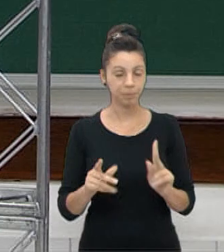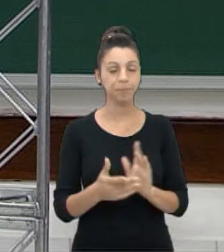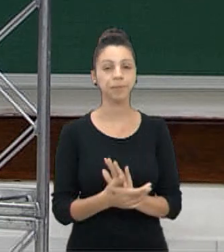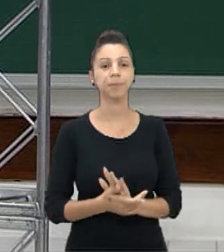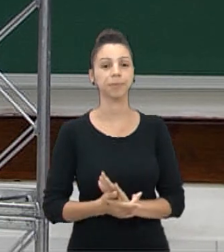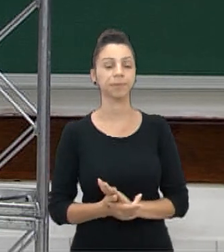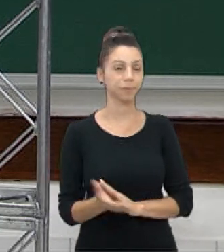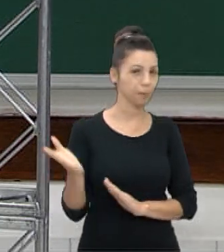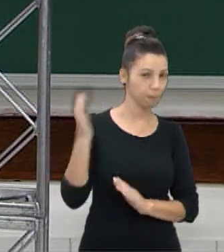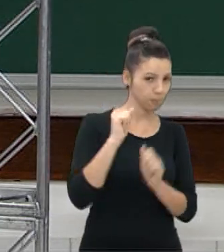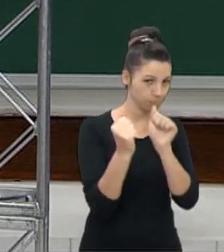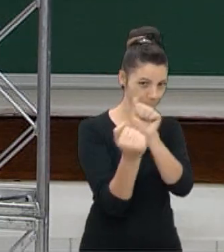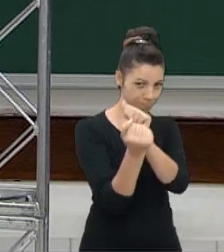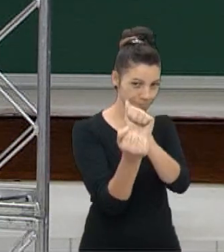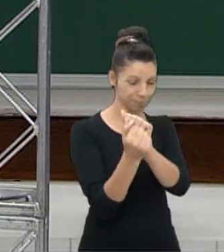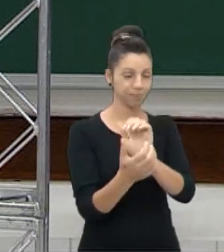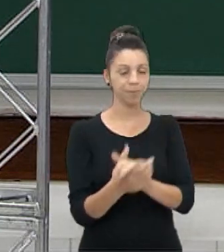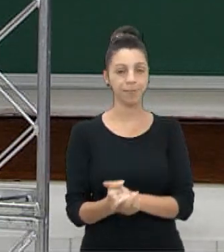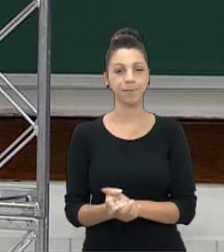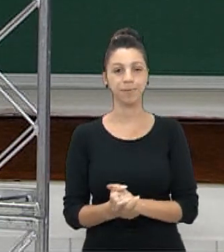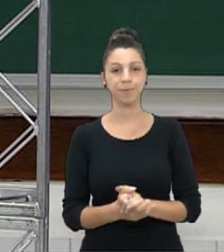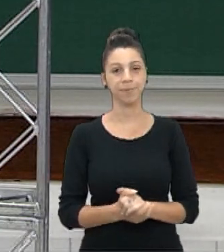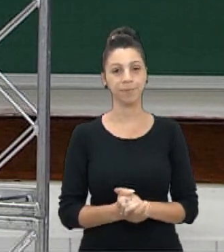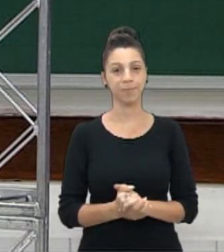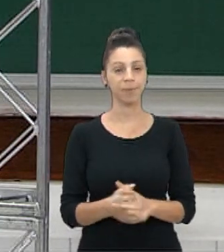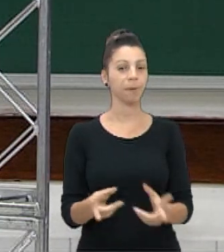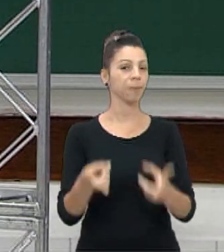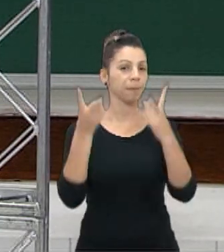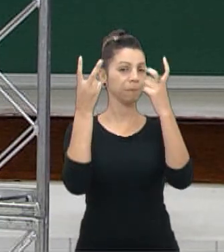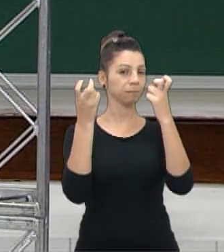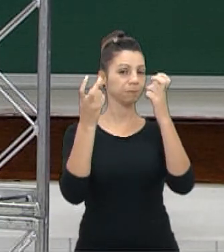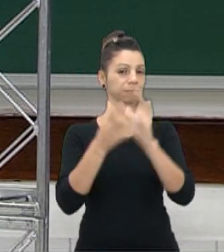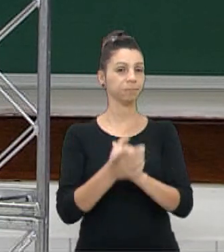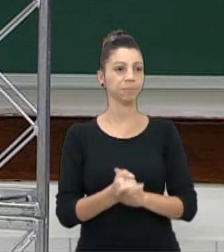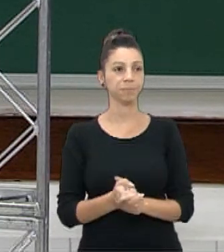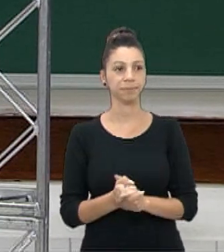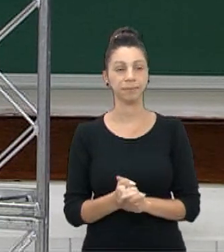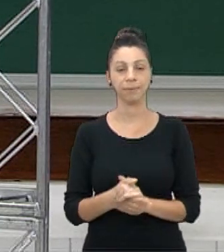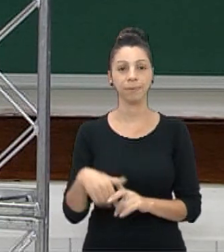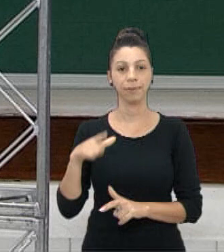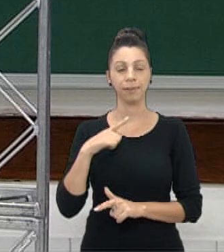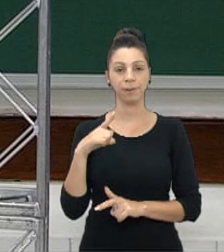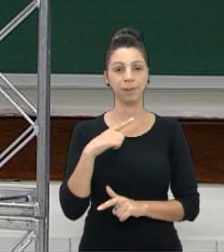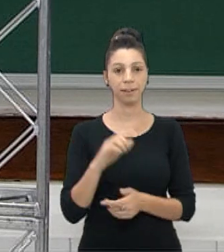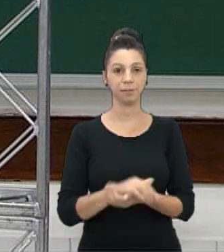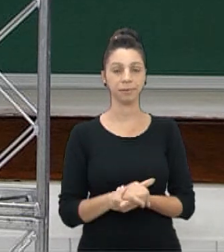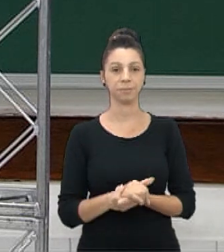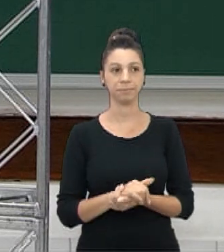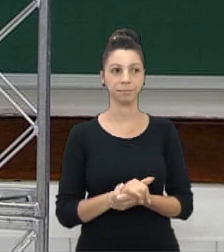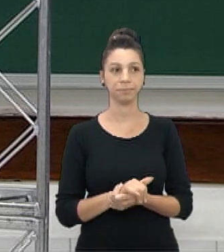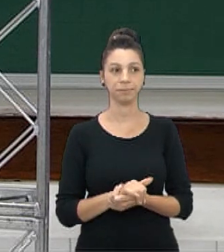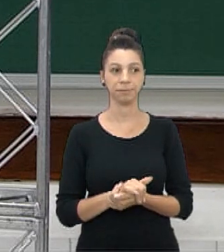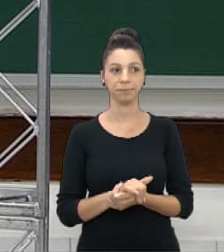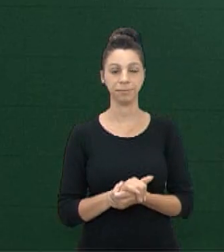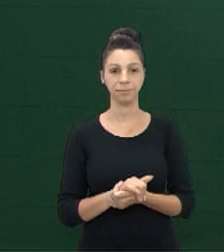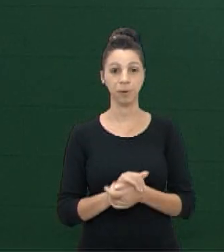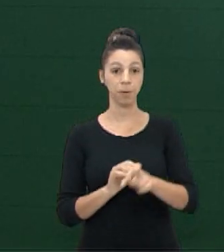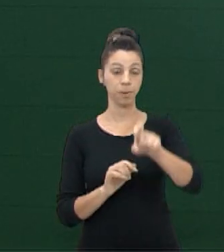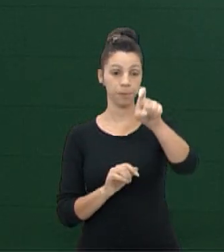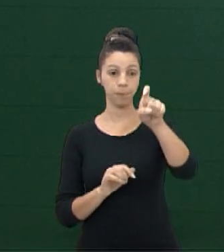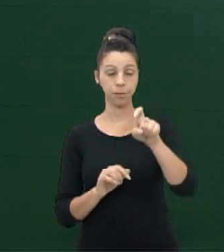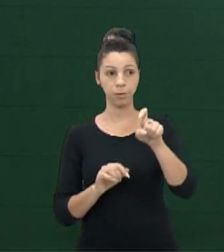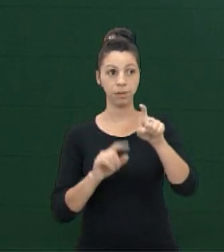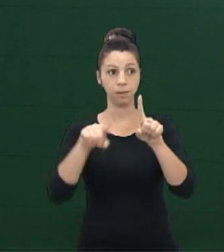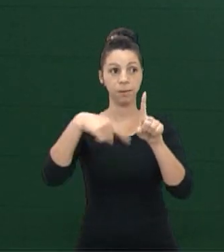Vem comigo. Observe. Eu disse que aqui nós temos o ângulo